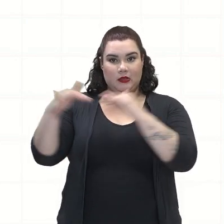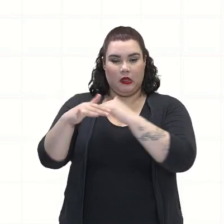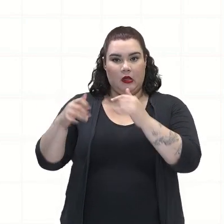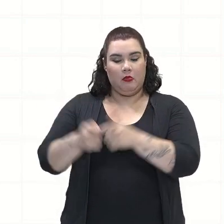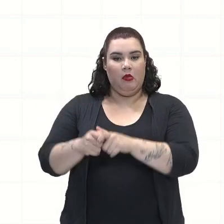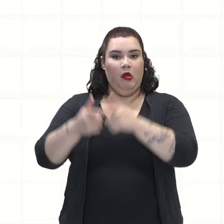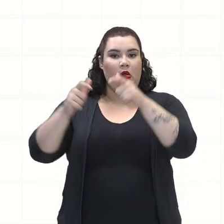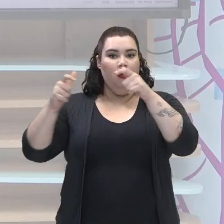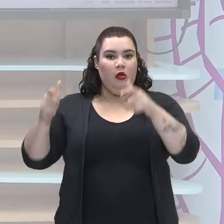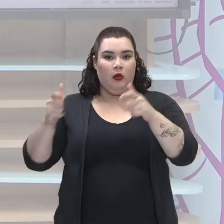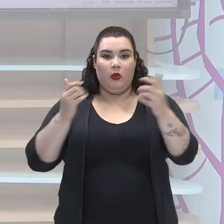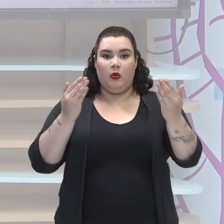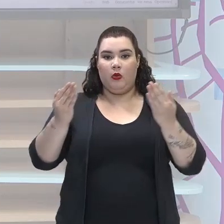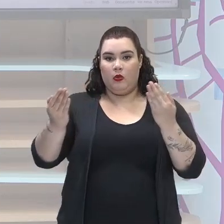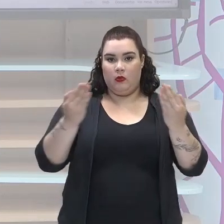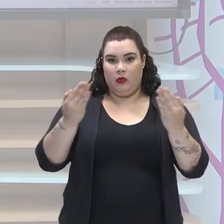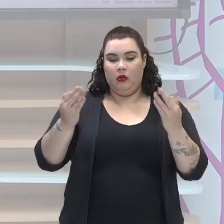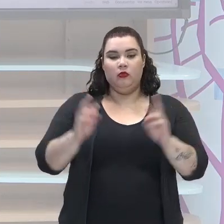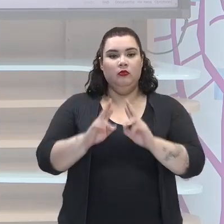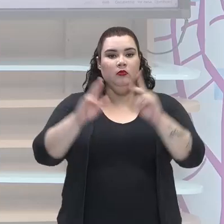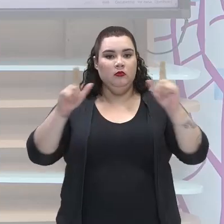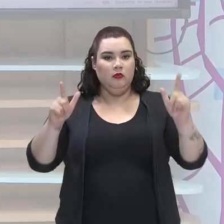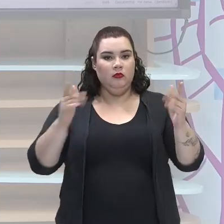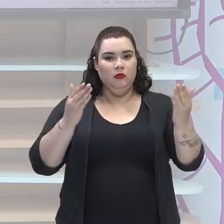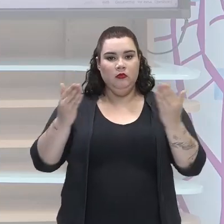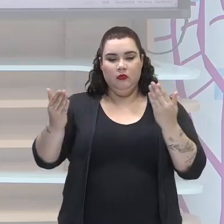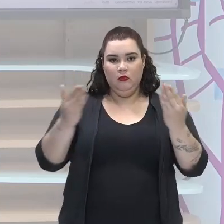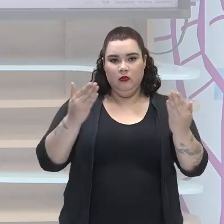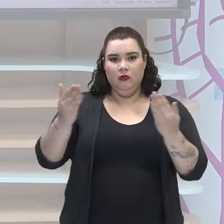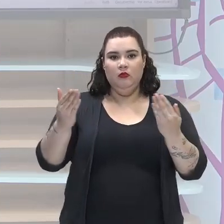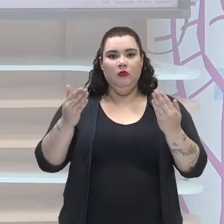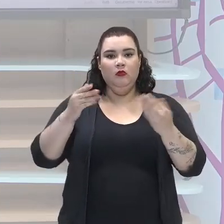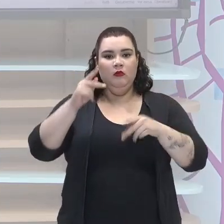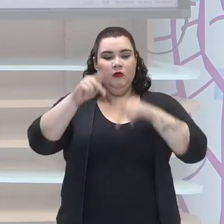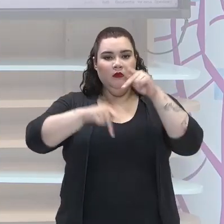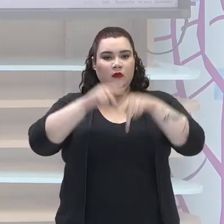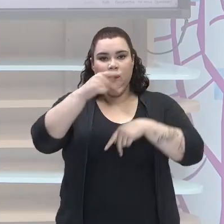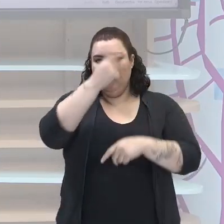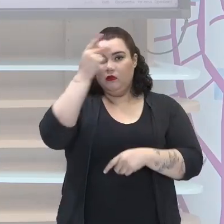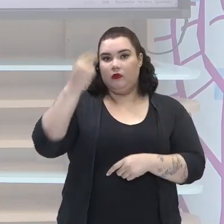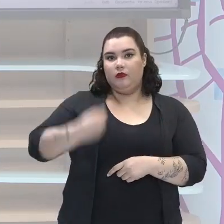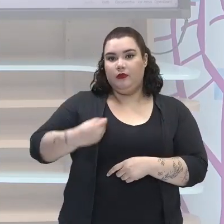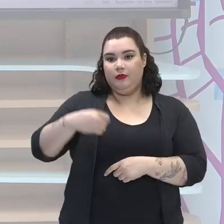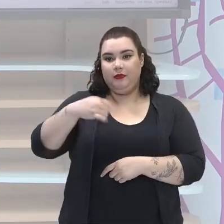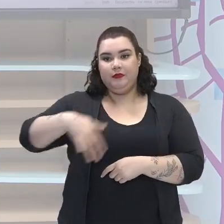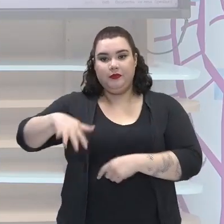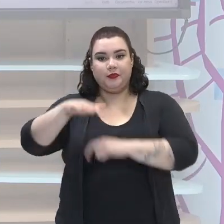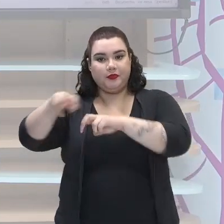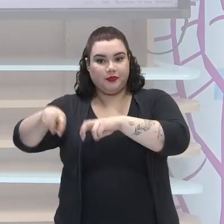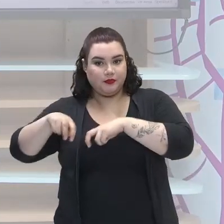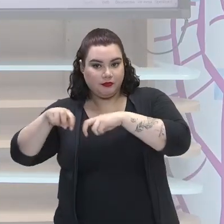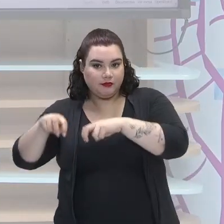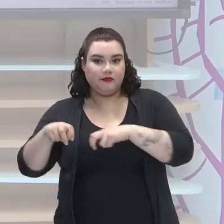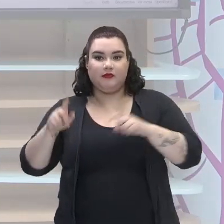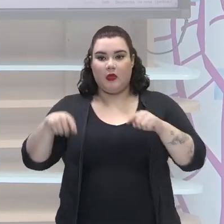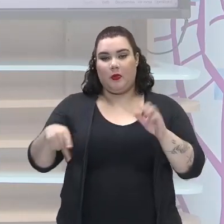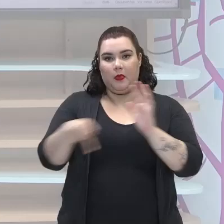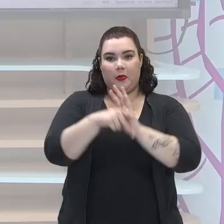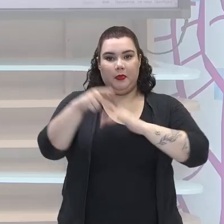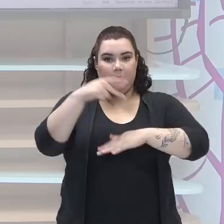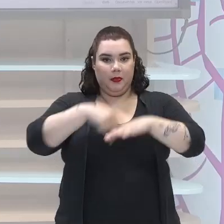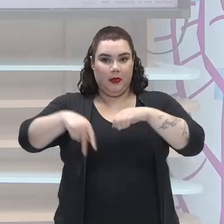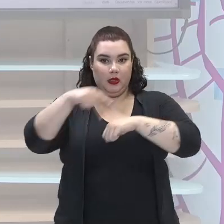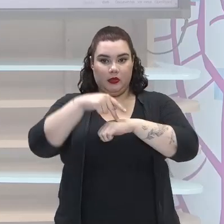em comparação ali, a diferença é muito grande em comparação com pessoas que vivem no campo. Essa é uma realidade dos países da